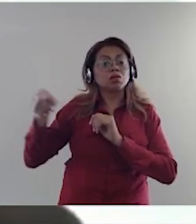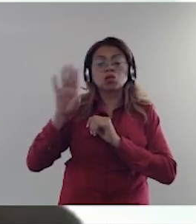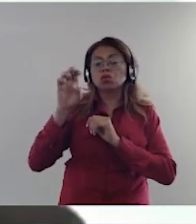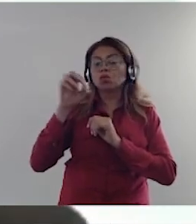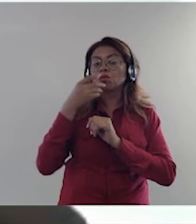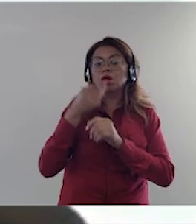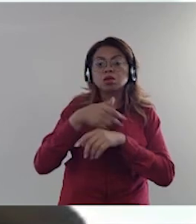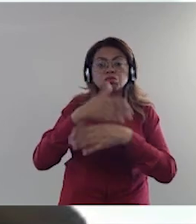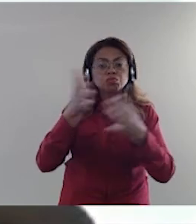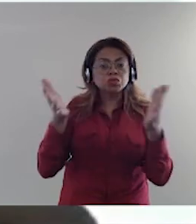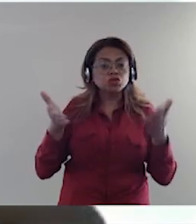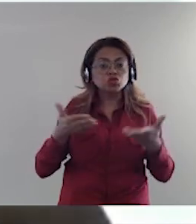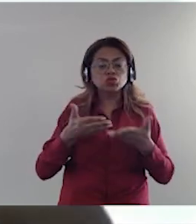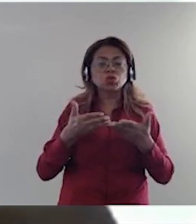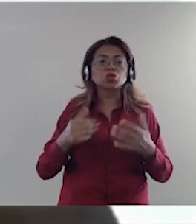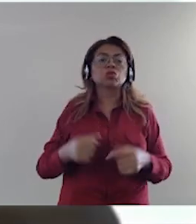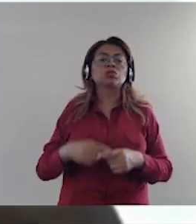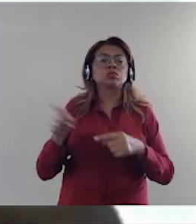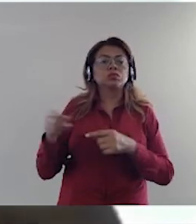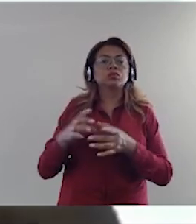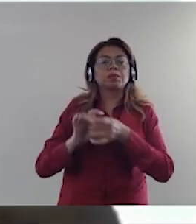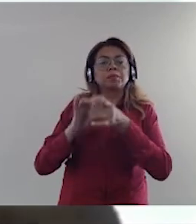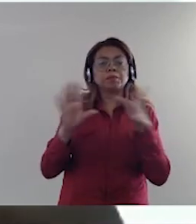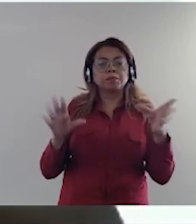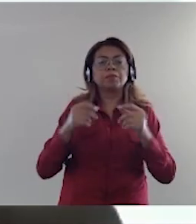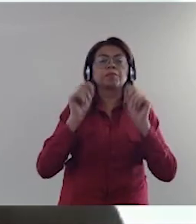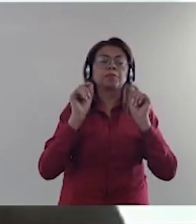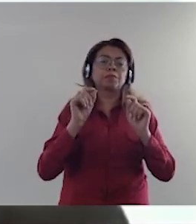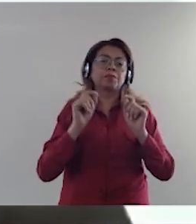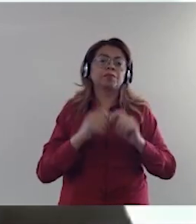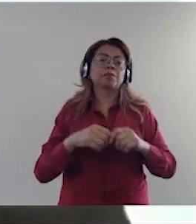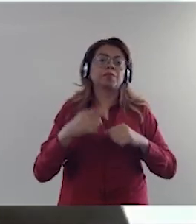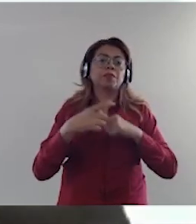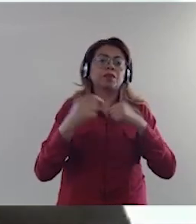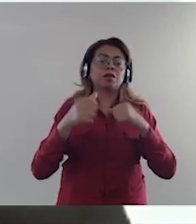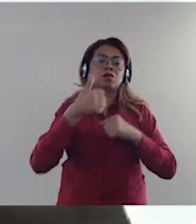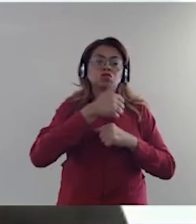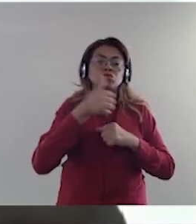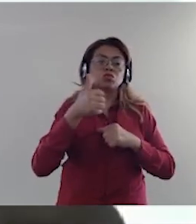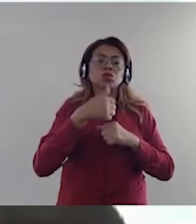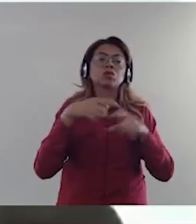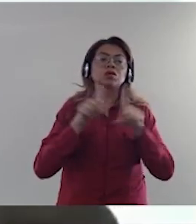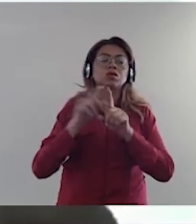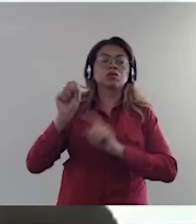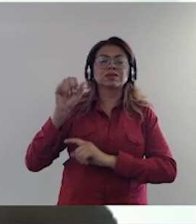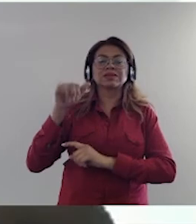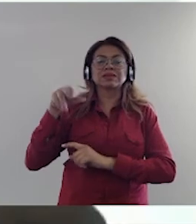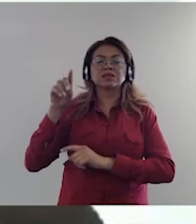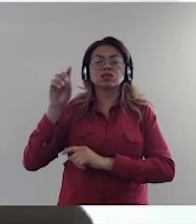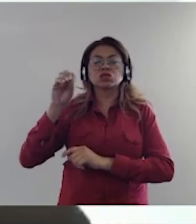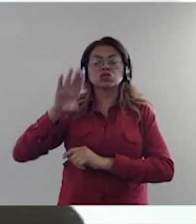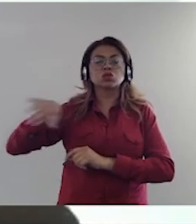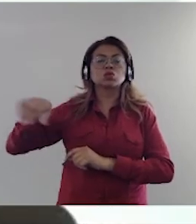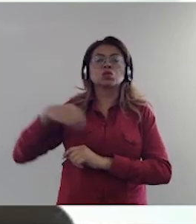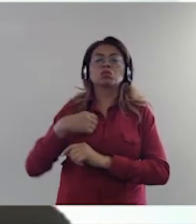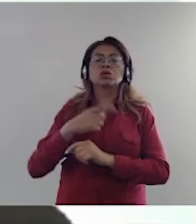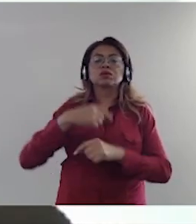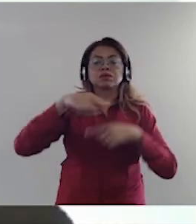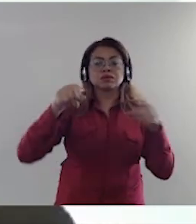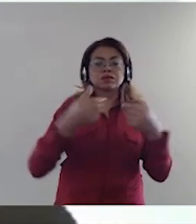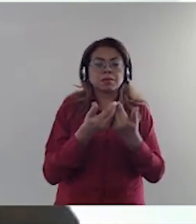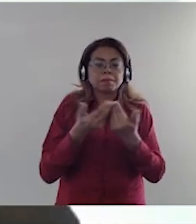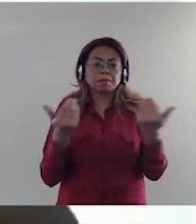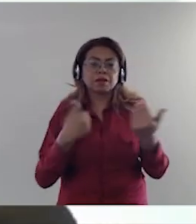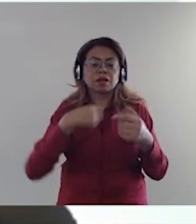comum, permitia, então, o artigo 11, que o síndico restringisse a utilização das áreas